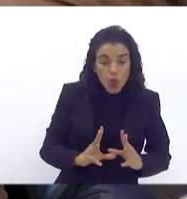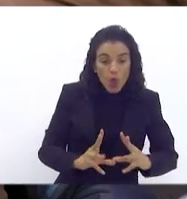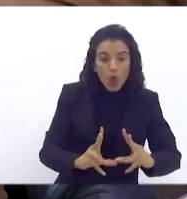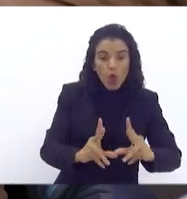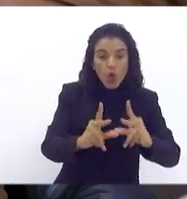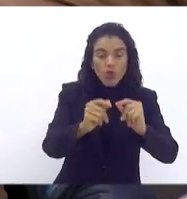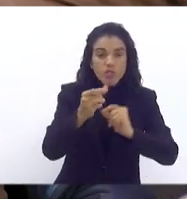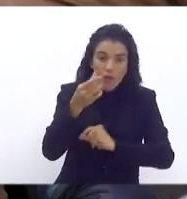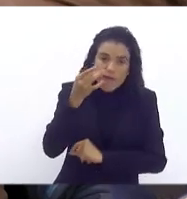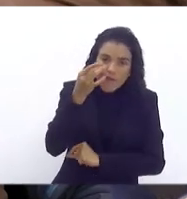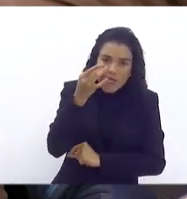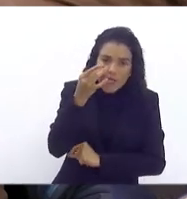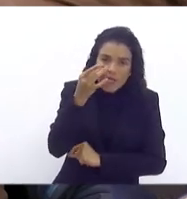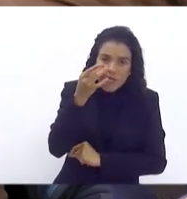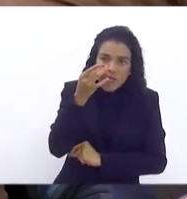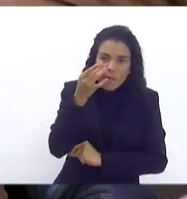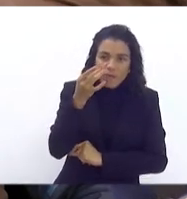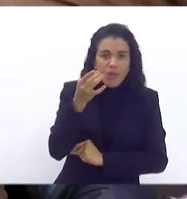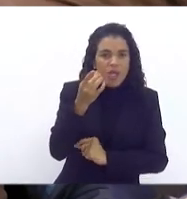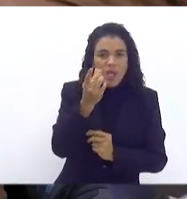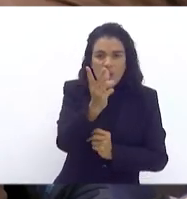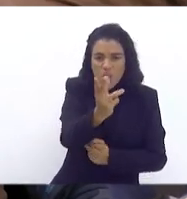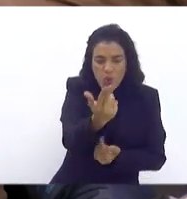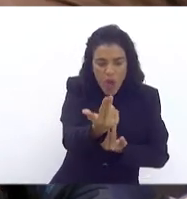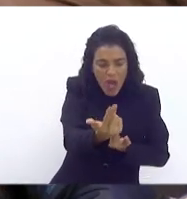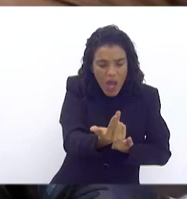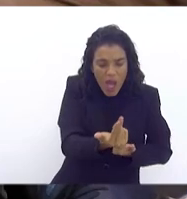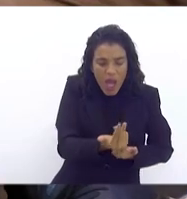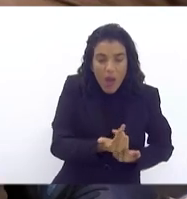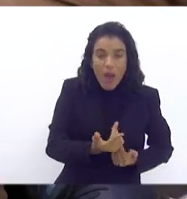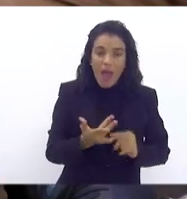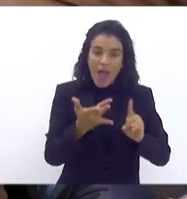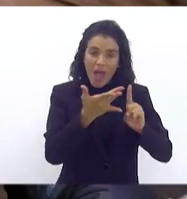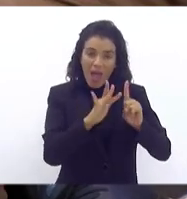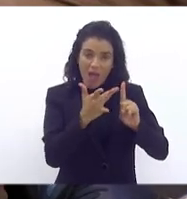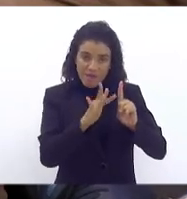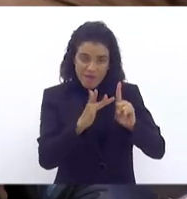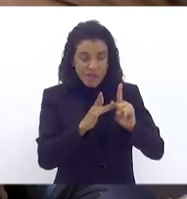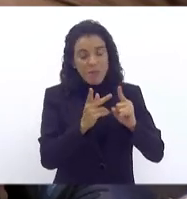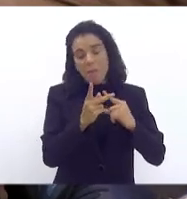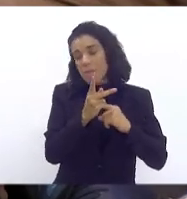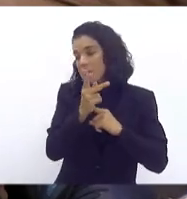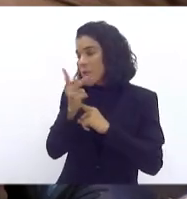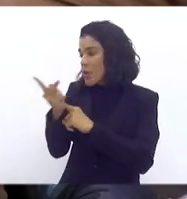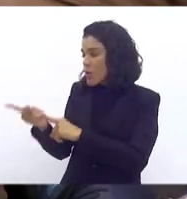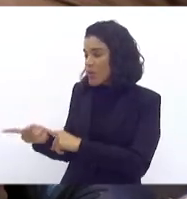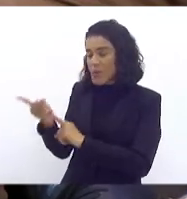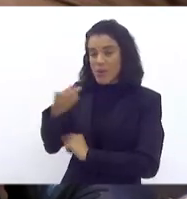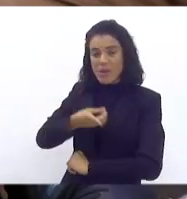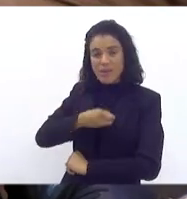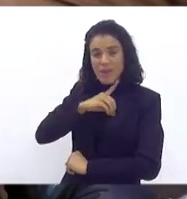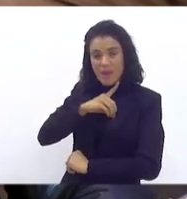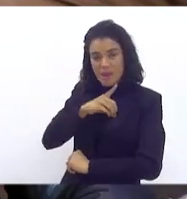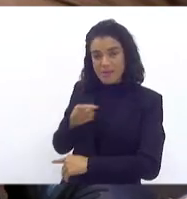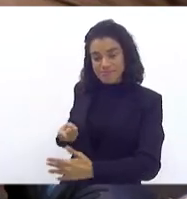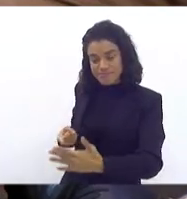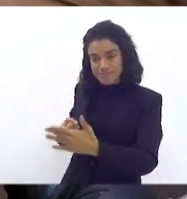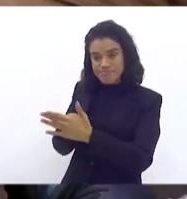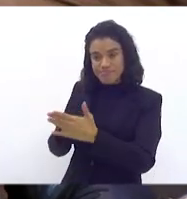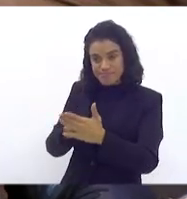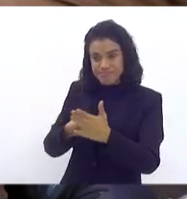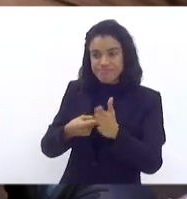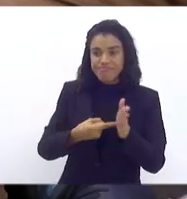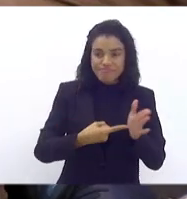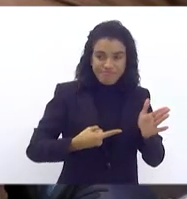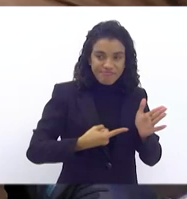todos todos são iguais a vítima vai à delegacia fazer o boletim de ocorrência ela é